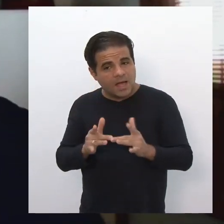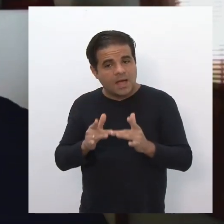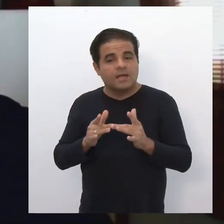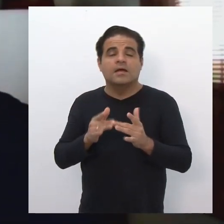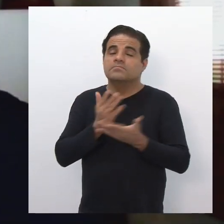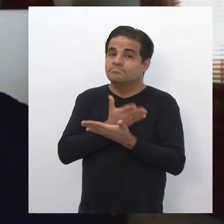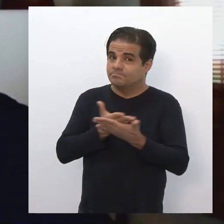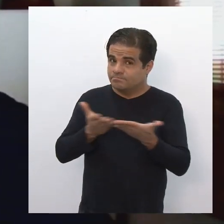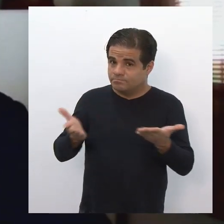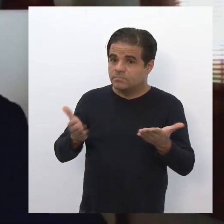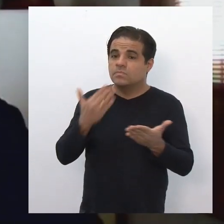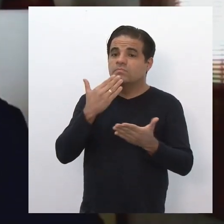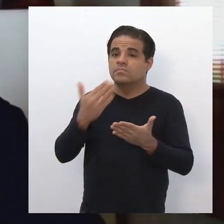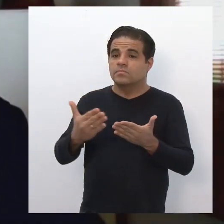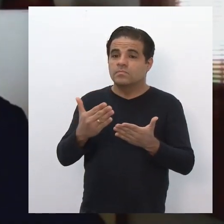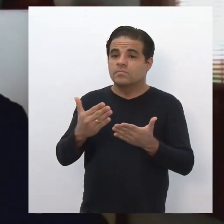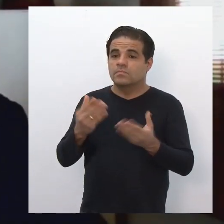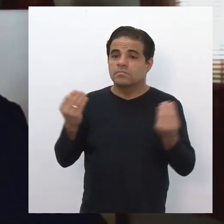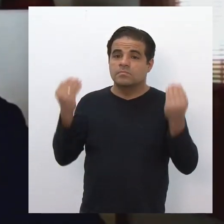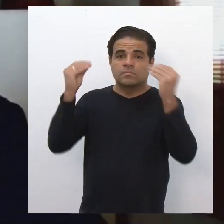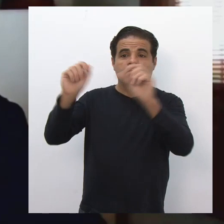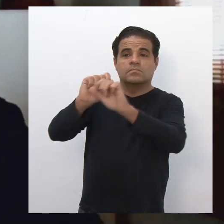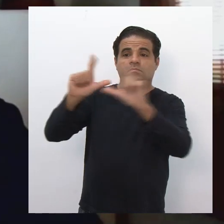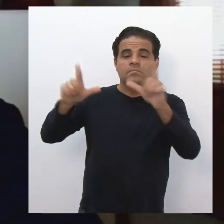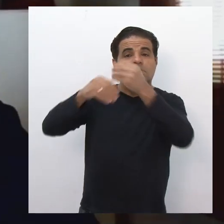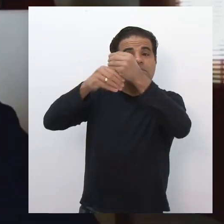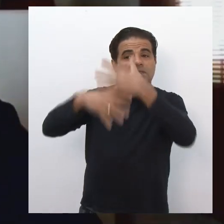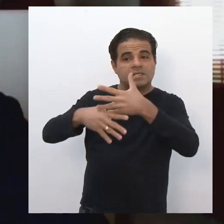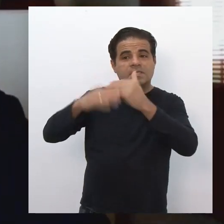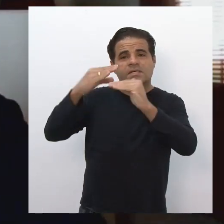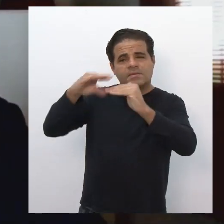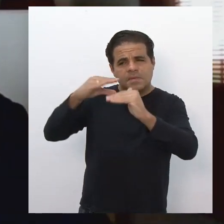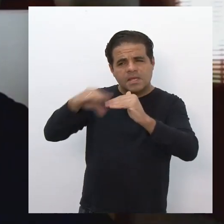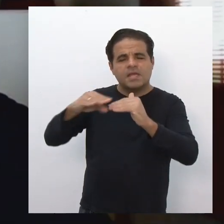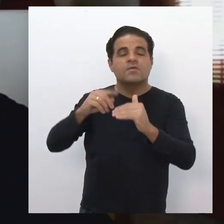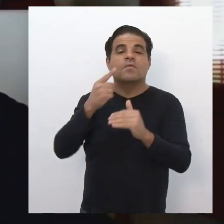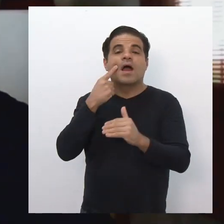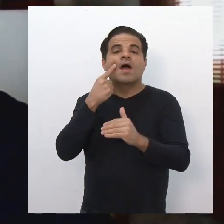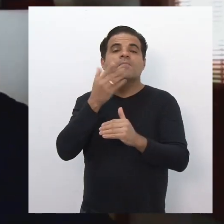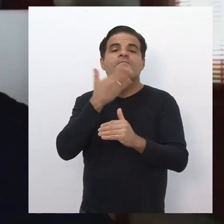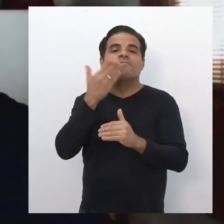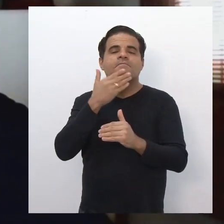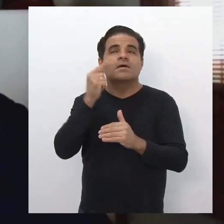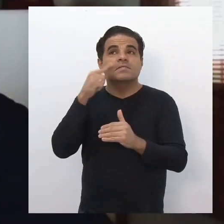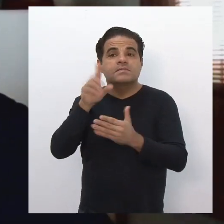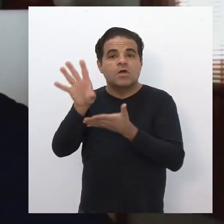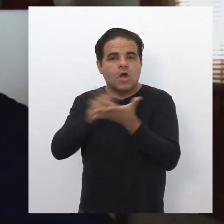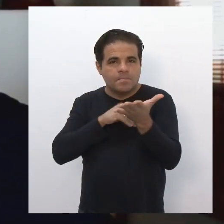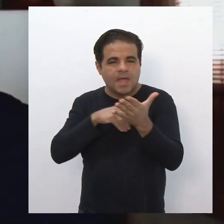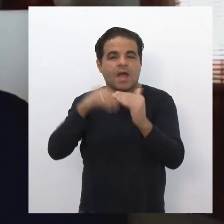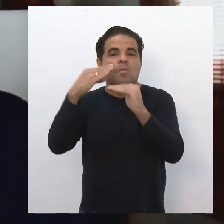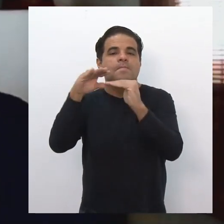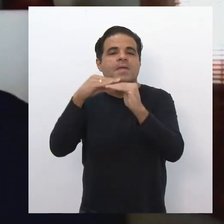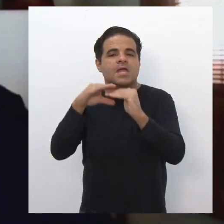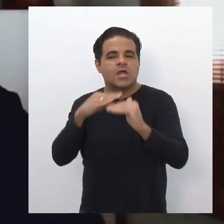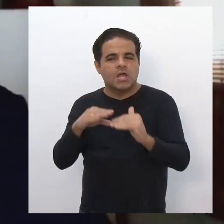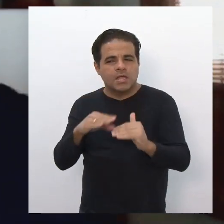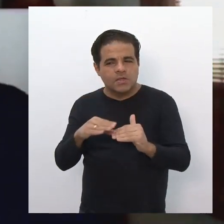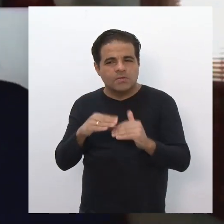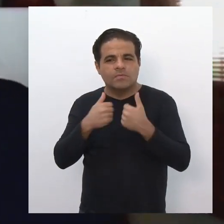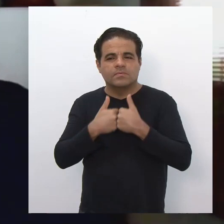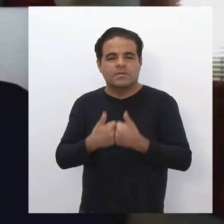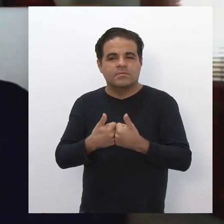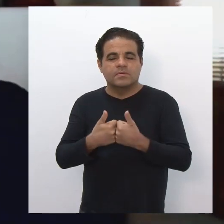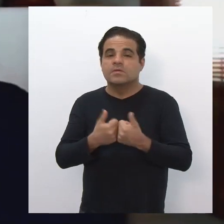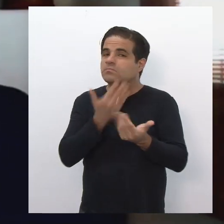núcleodebibliotecacre@educacal.sp.gov.br. Vou pedir para a Mia colocar lá no chat o e-mail, que aí fica mais fácil para vocês copiarem.